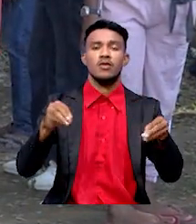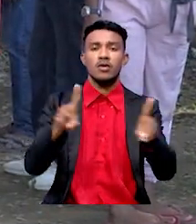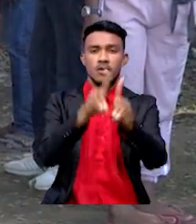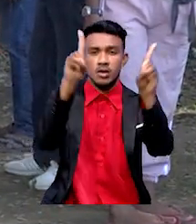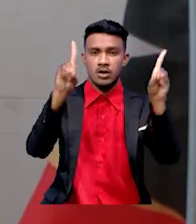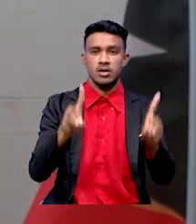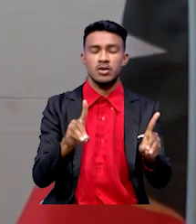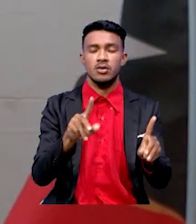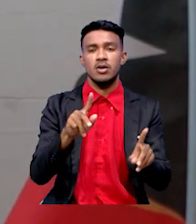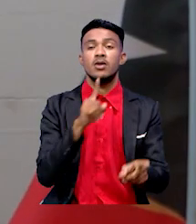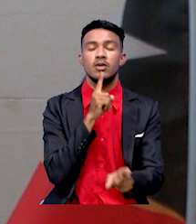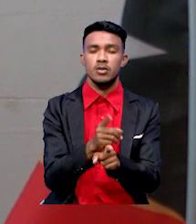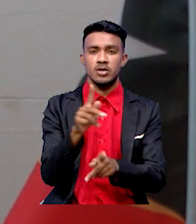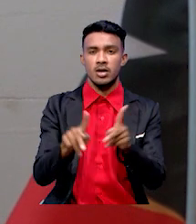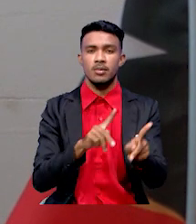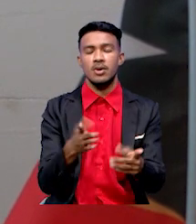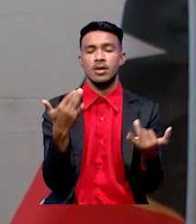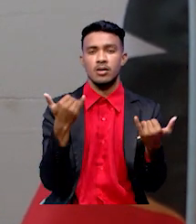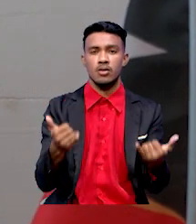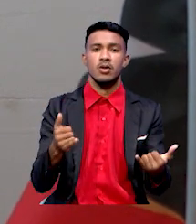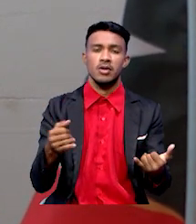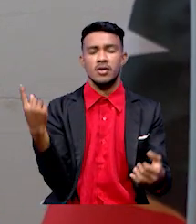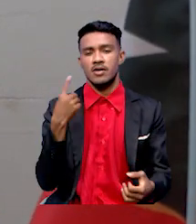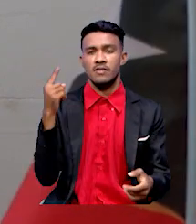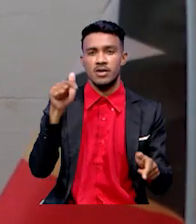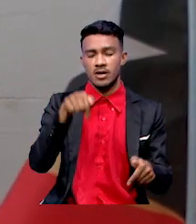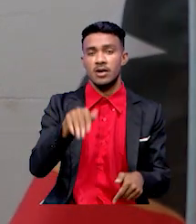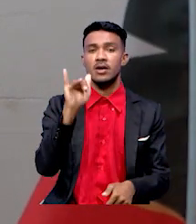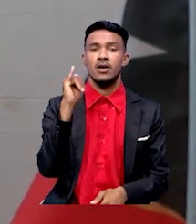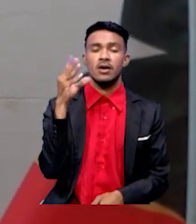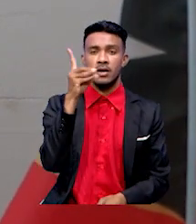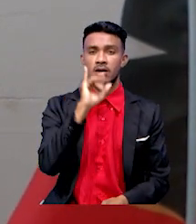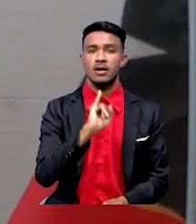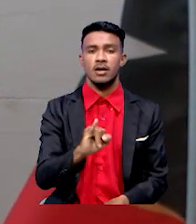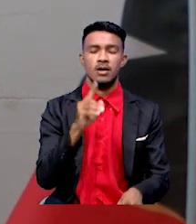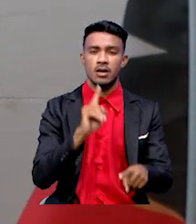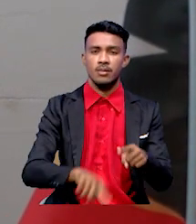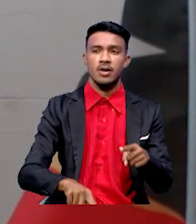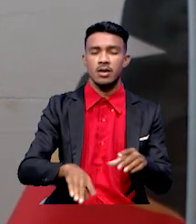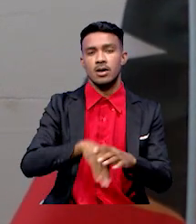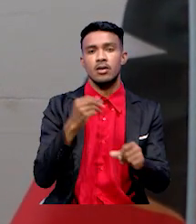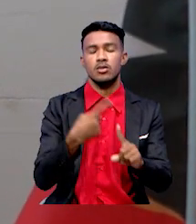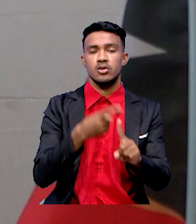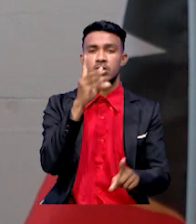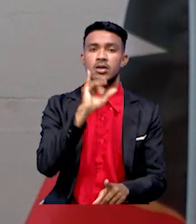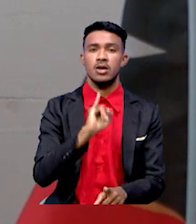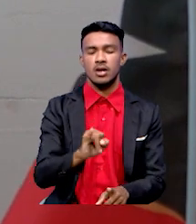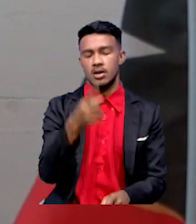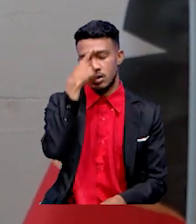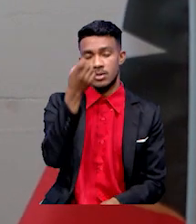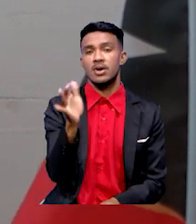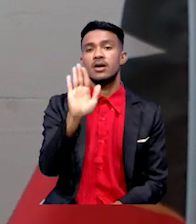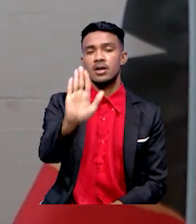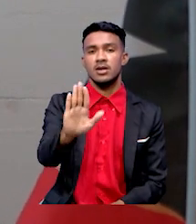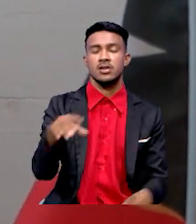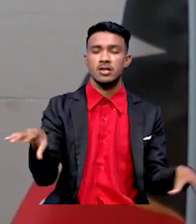ne, nia dada atualmente, nia permanência dili, e la bele bacu sai esse dili, também nia exerce ali ni funções ser ne. E da